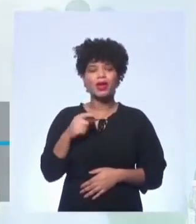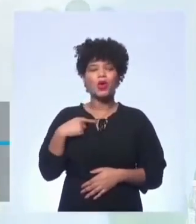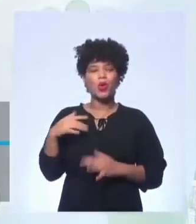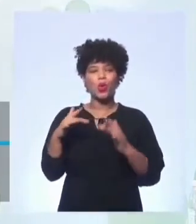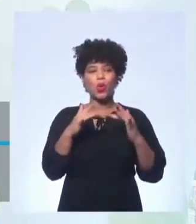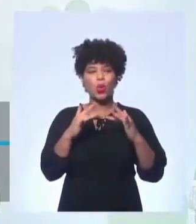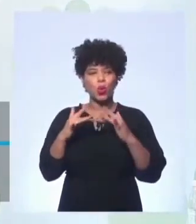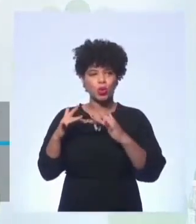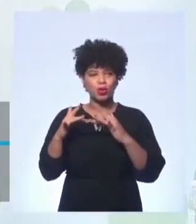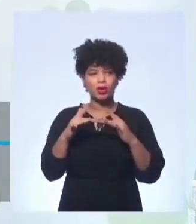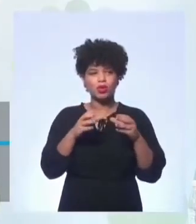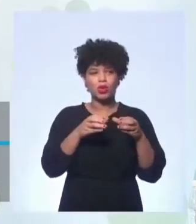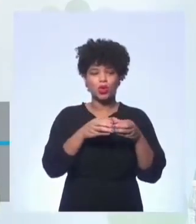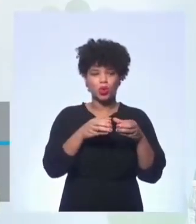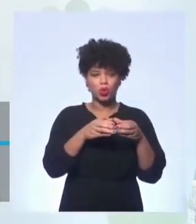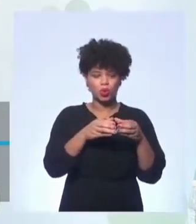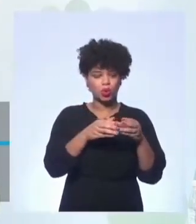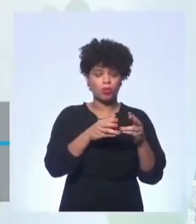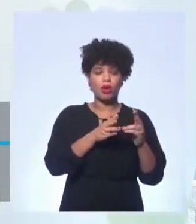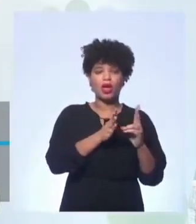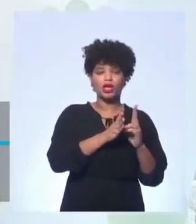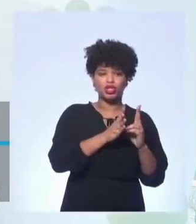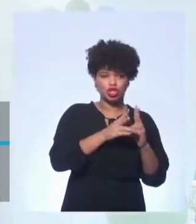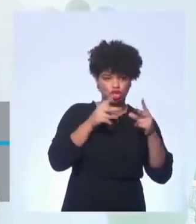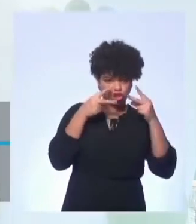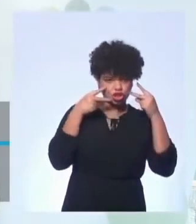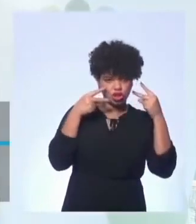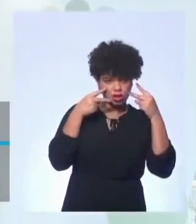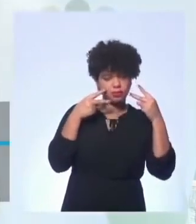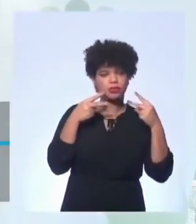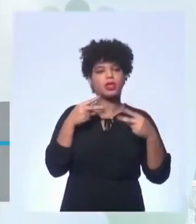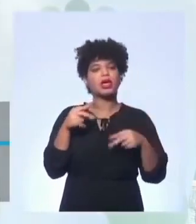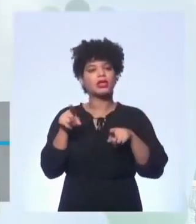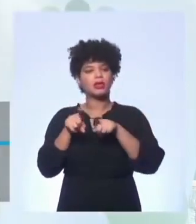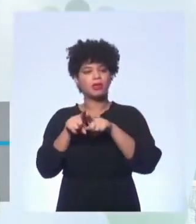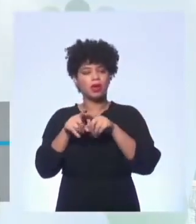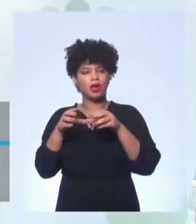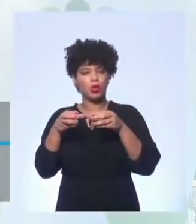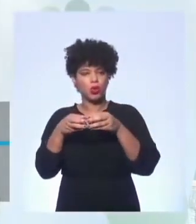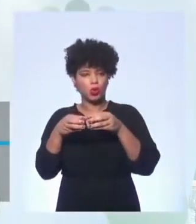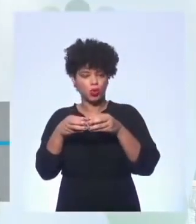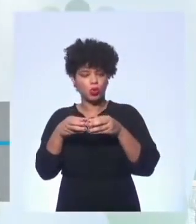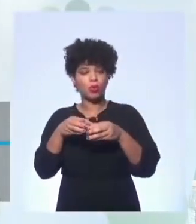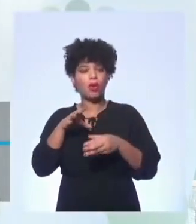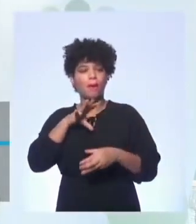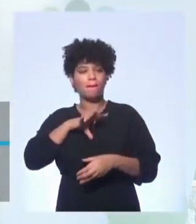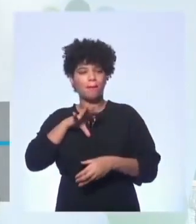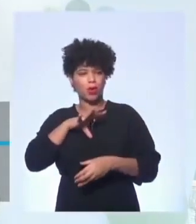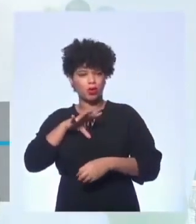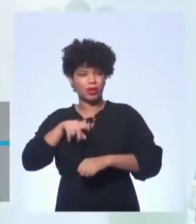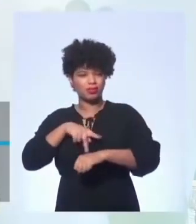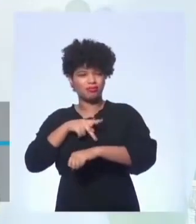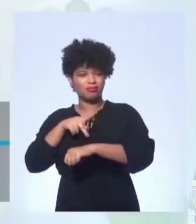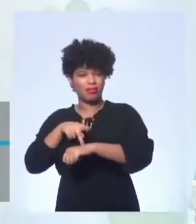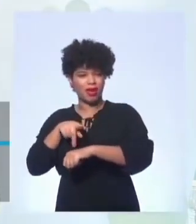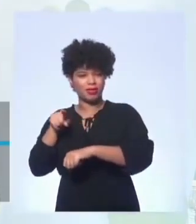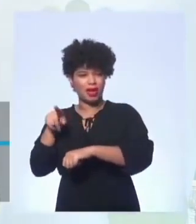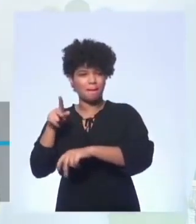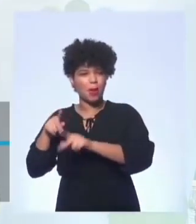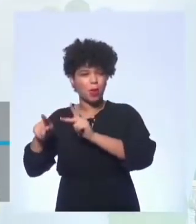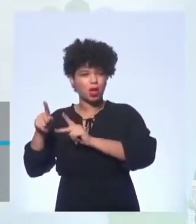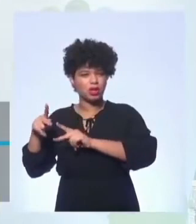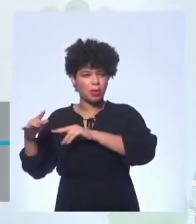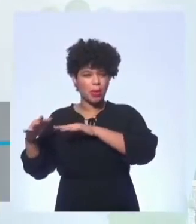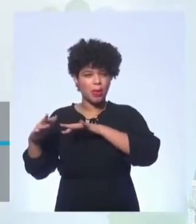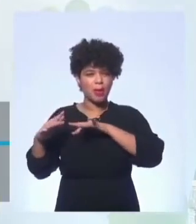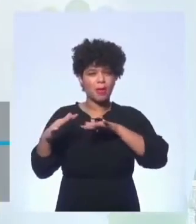contato entre os portugueses e os indígenas foram amistosos com troca de